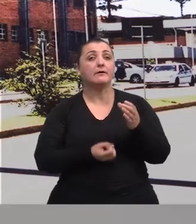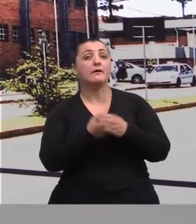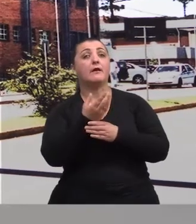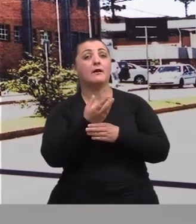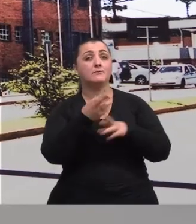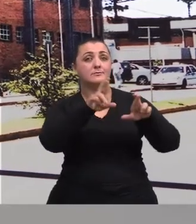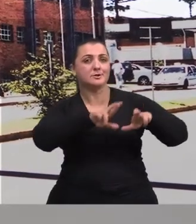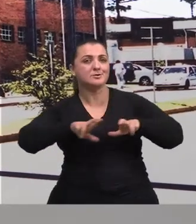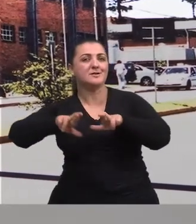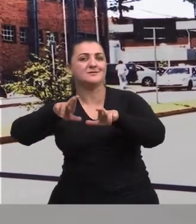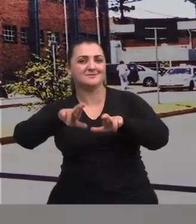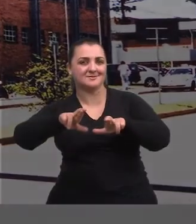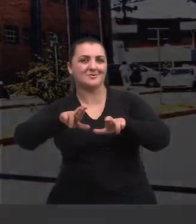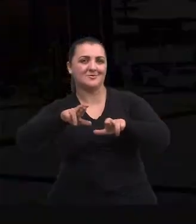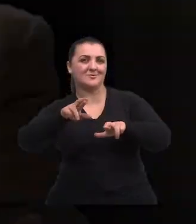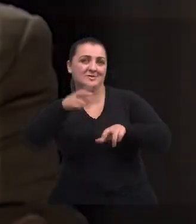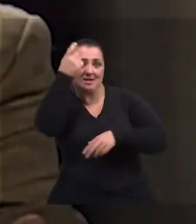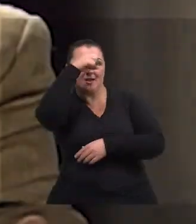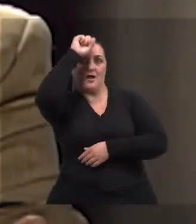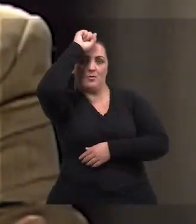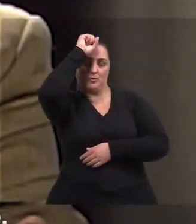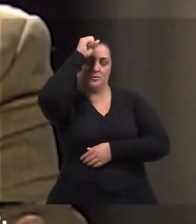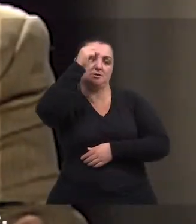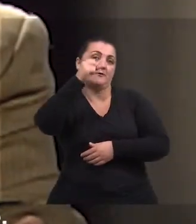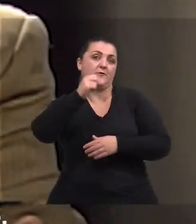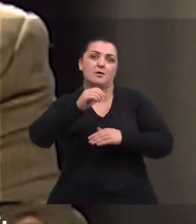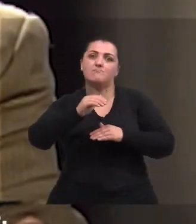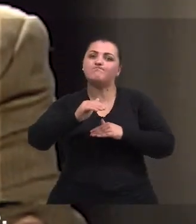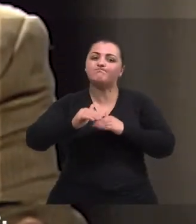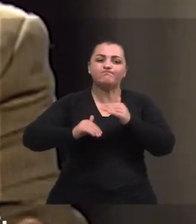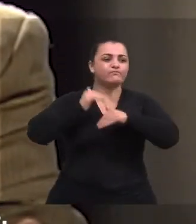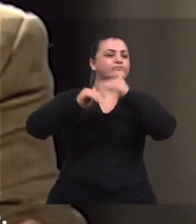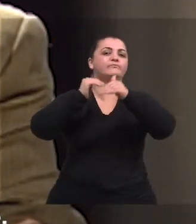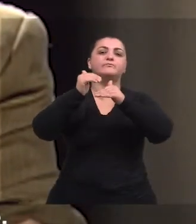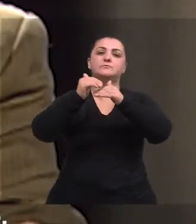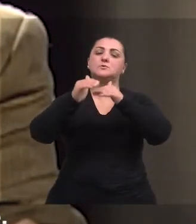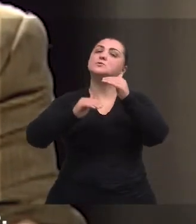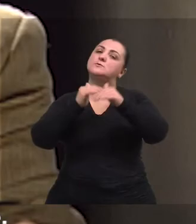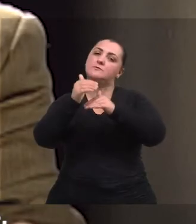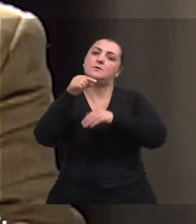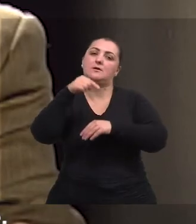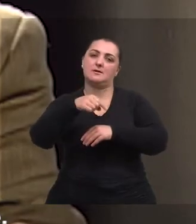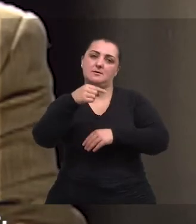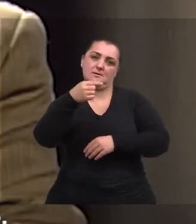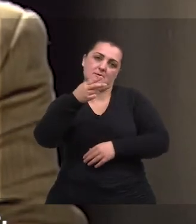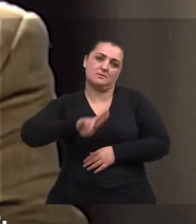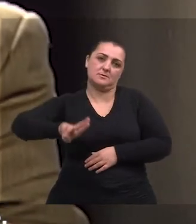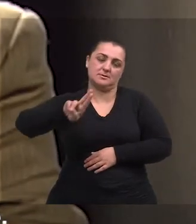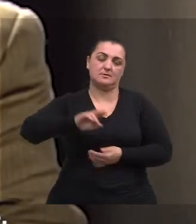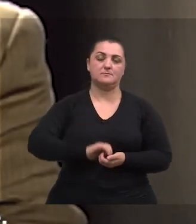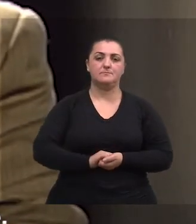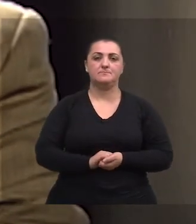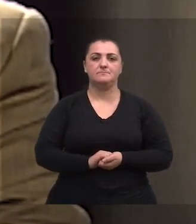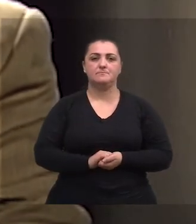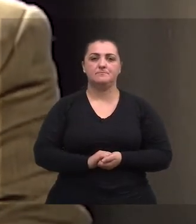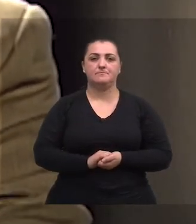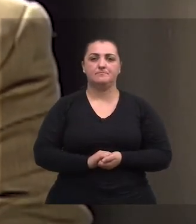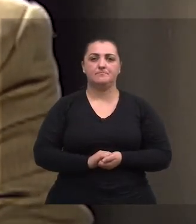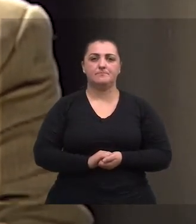E aí surgiu a regionalização da Universidade de Caxias, que foi a grande alavanca do crescimento da universidade.